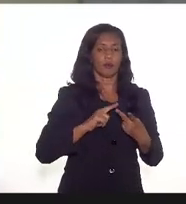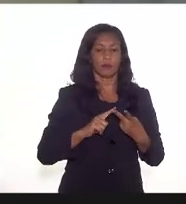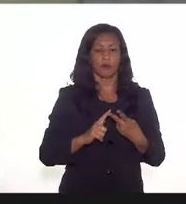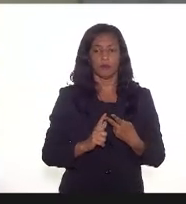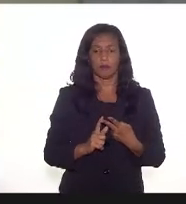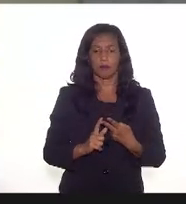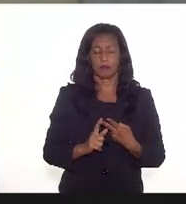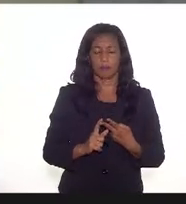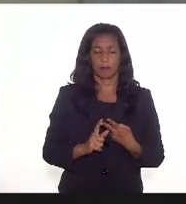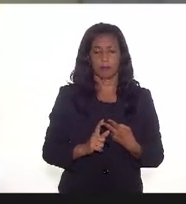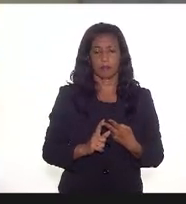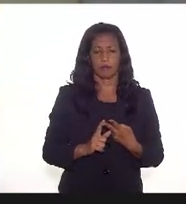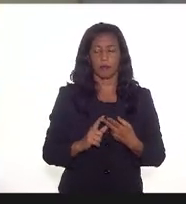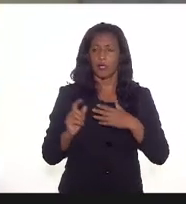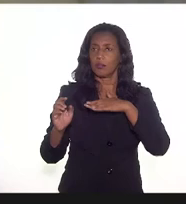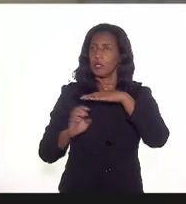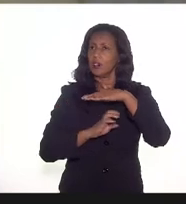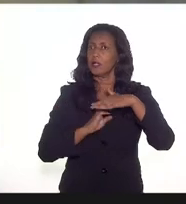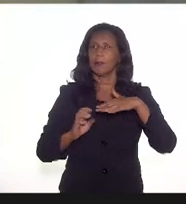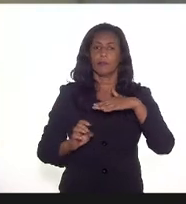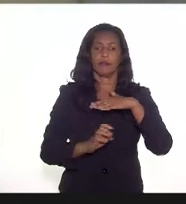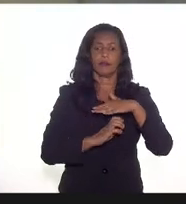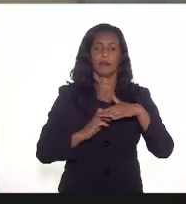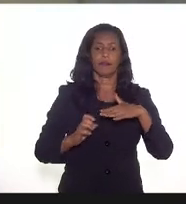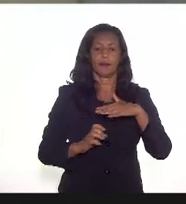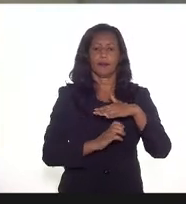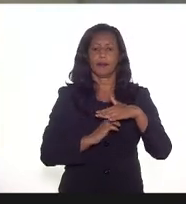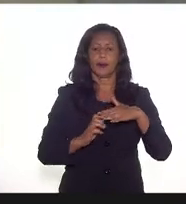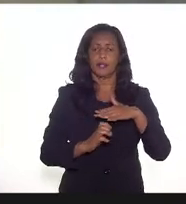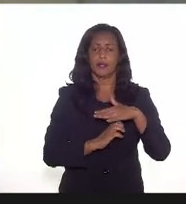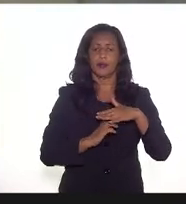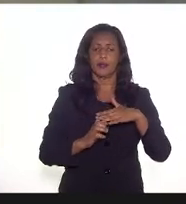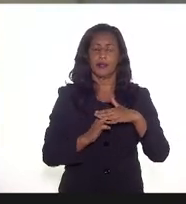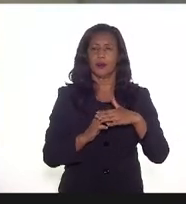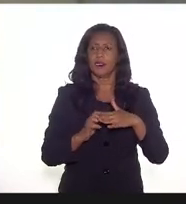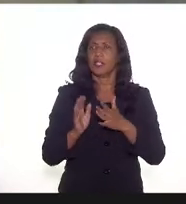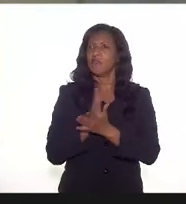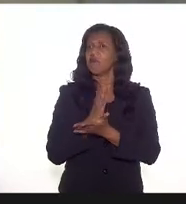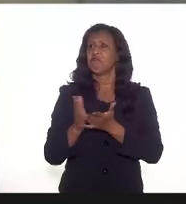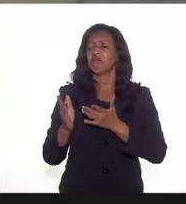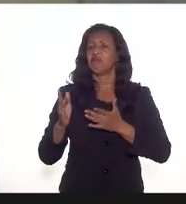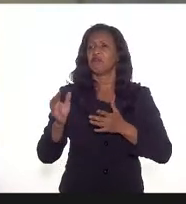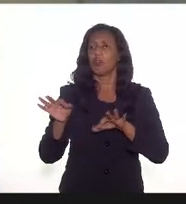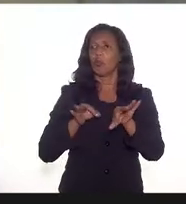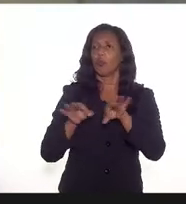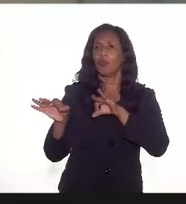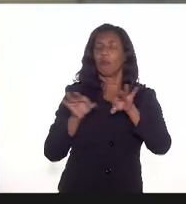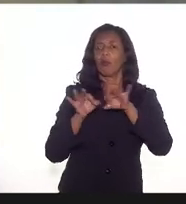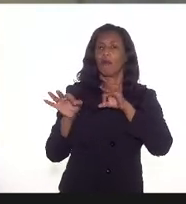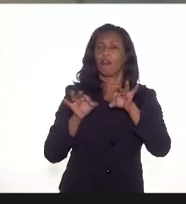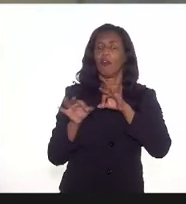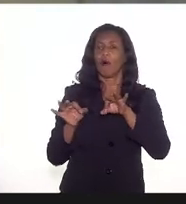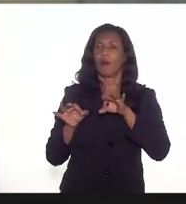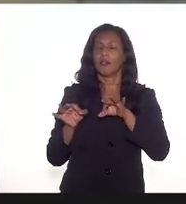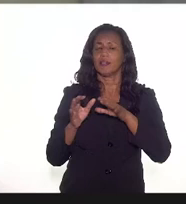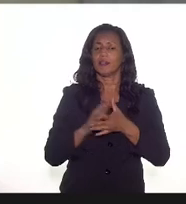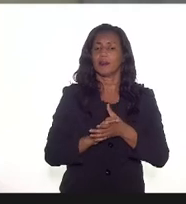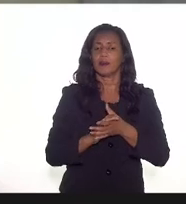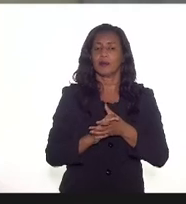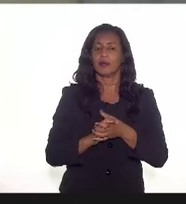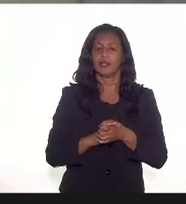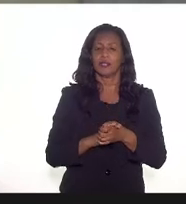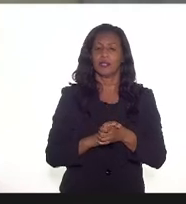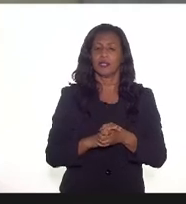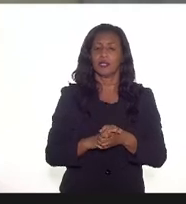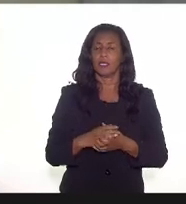que não seja empresas que, de alguma forma, sejam derivadas